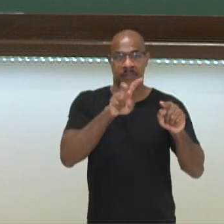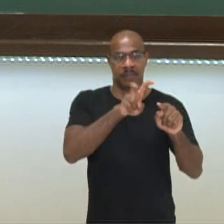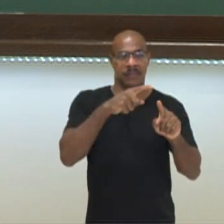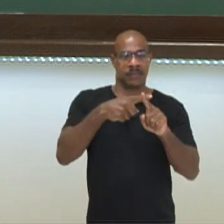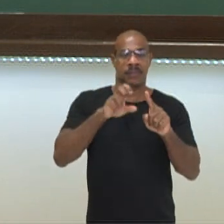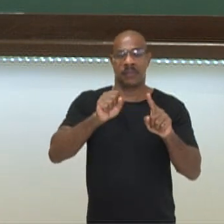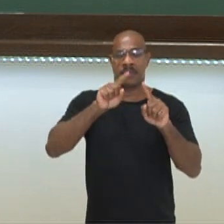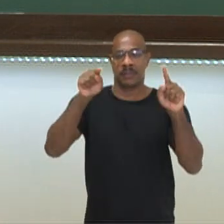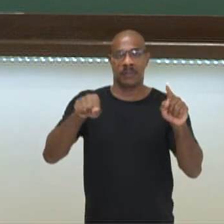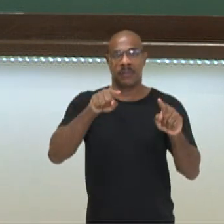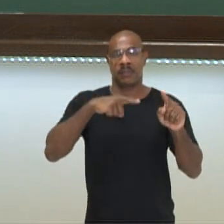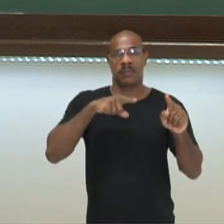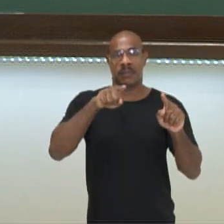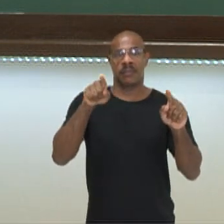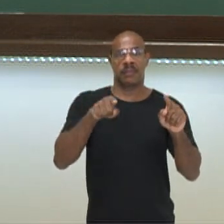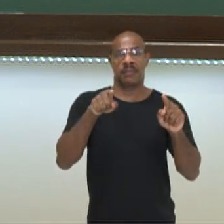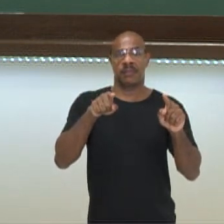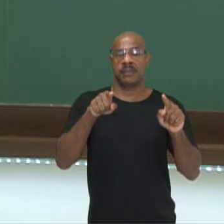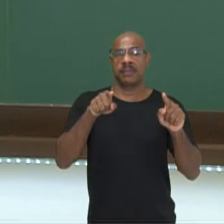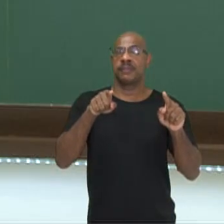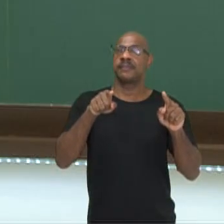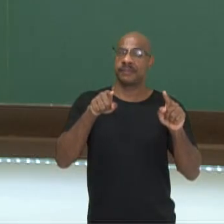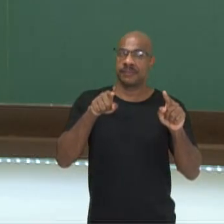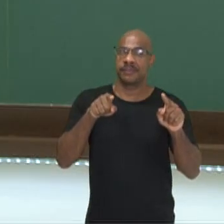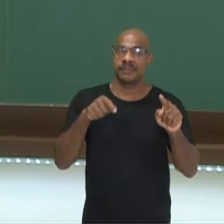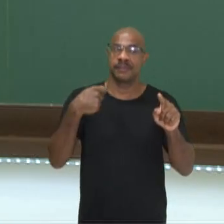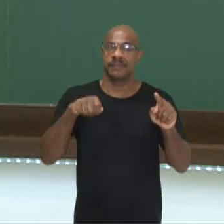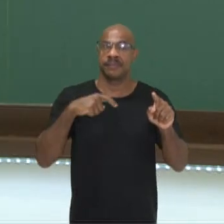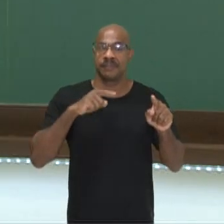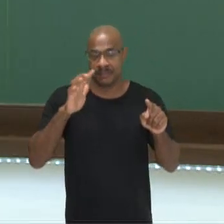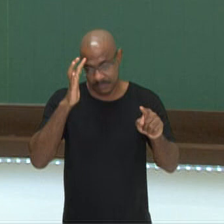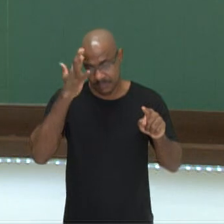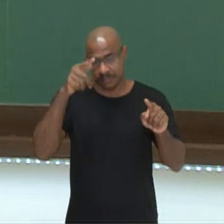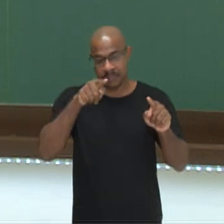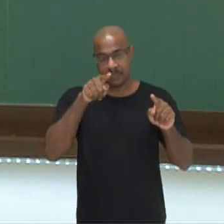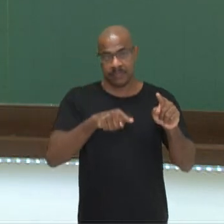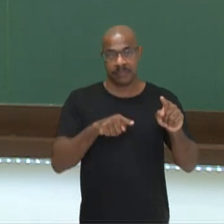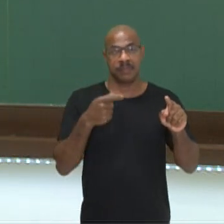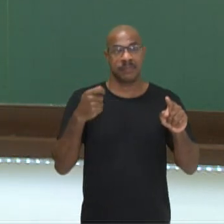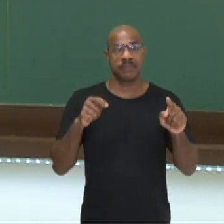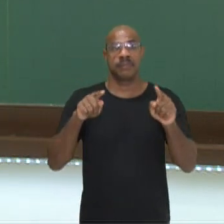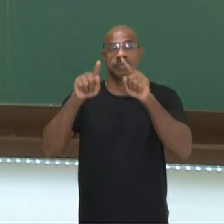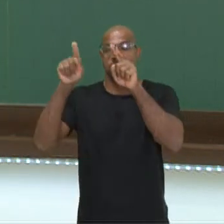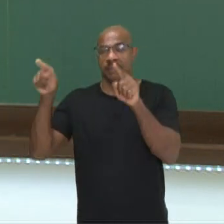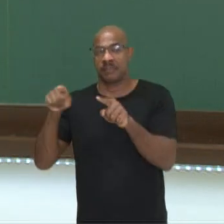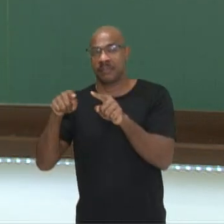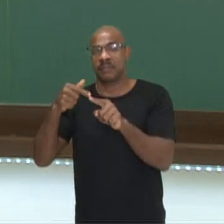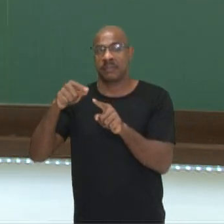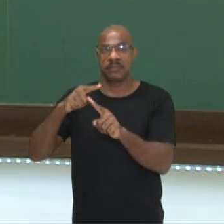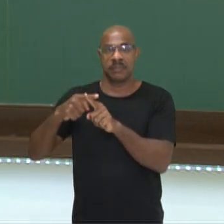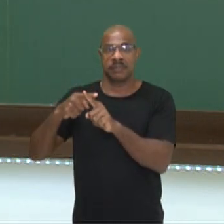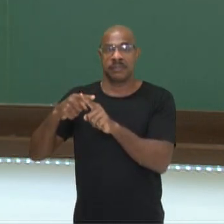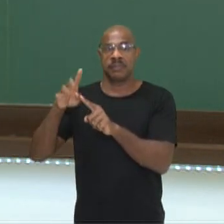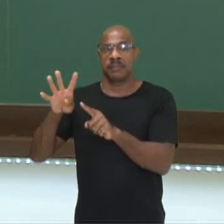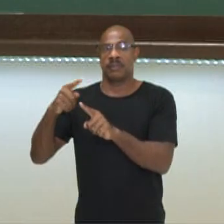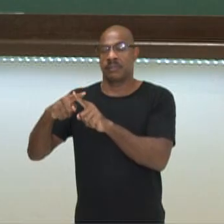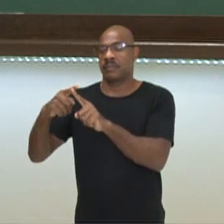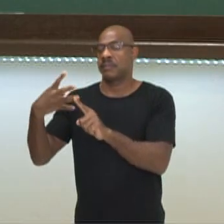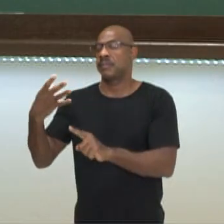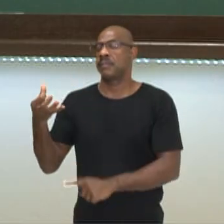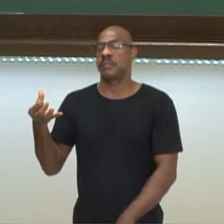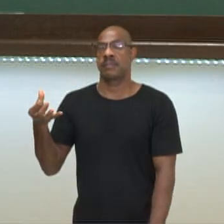na minha situação, problema, tem que vir uma situação de que eu resolvo aqui esse 5 mais 8 e esse 7 mais 4 mais